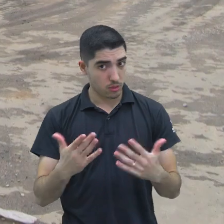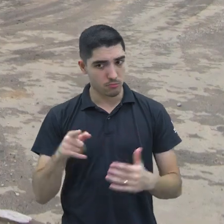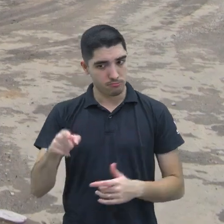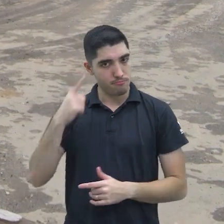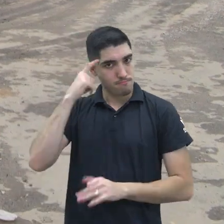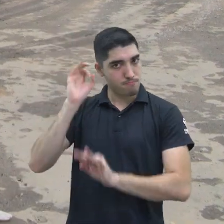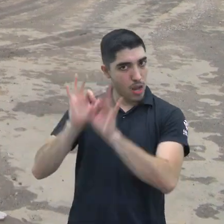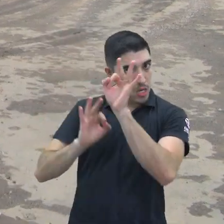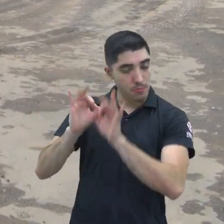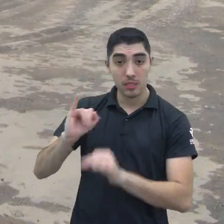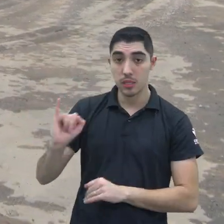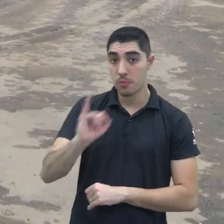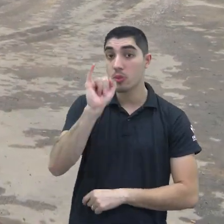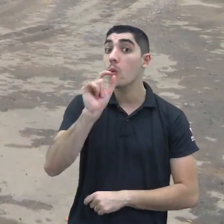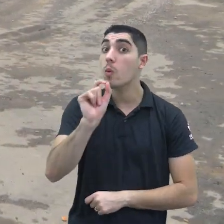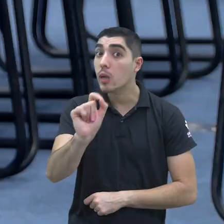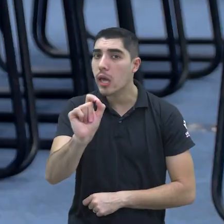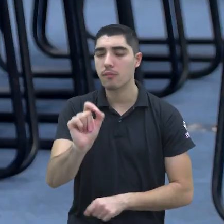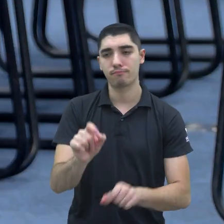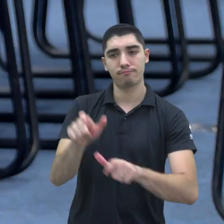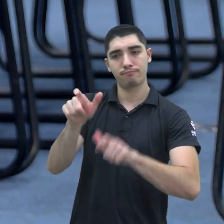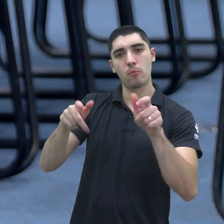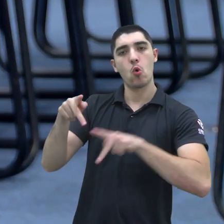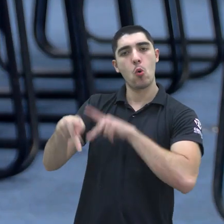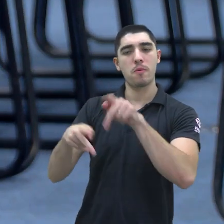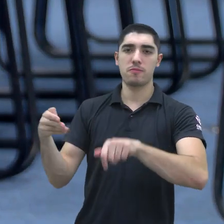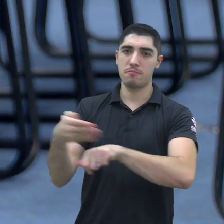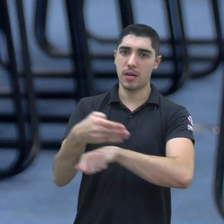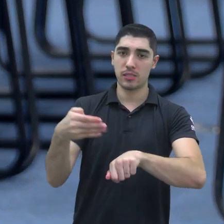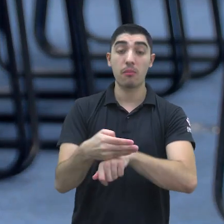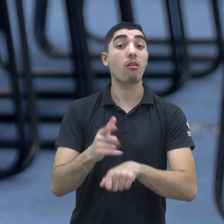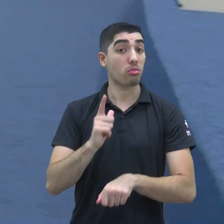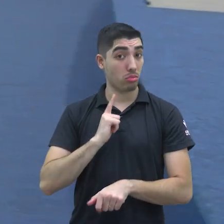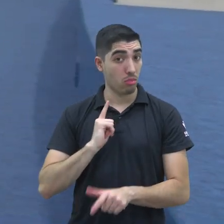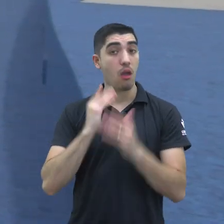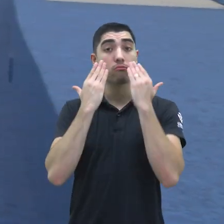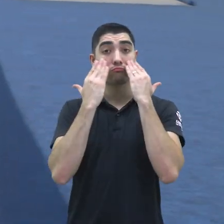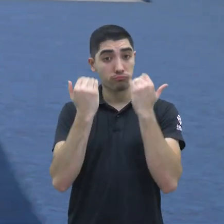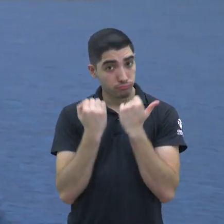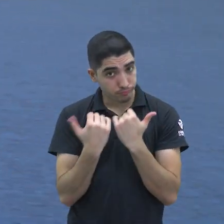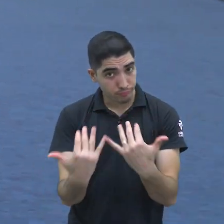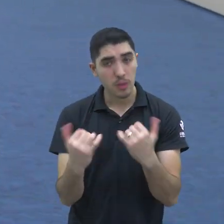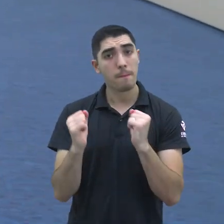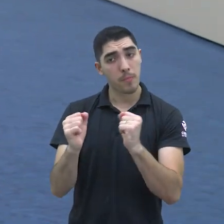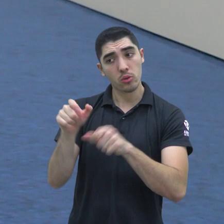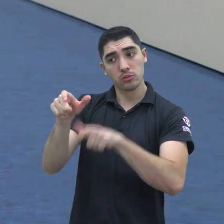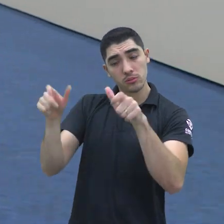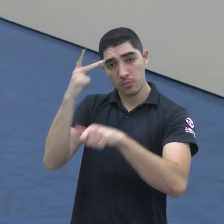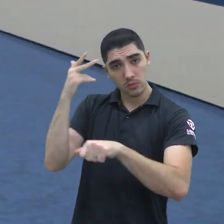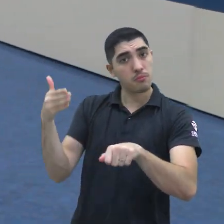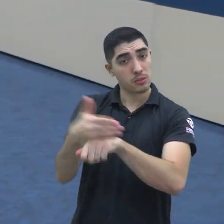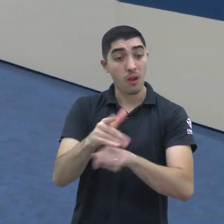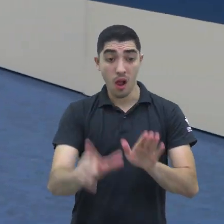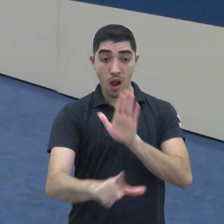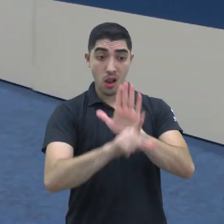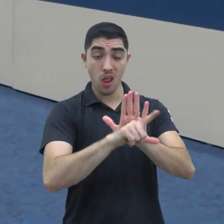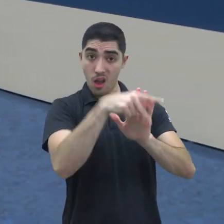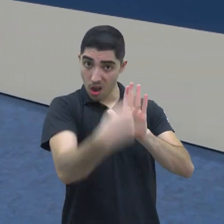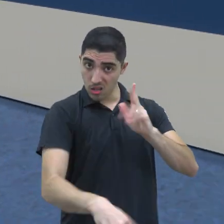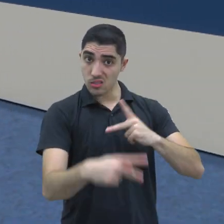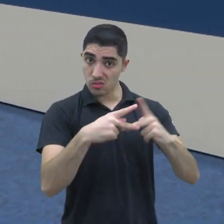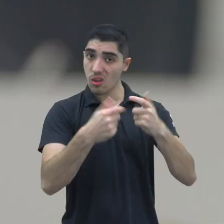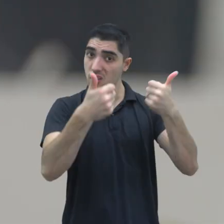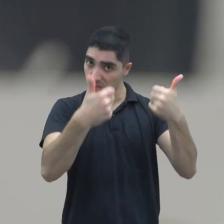pontos mais importantes nesse processo é a participação popular. Por meio de audiências públicas previstas na